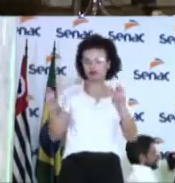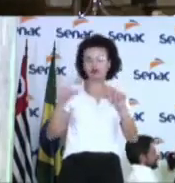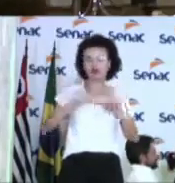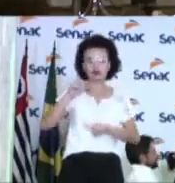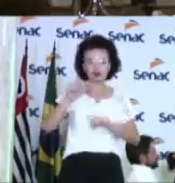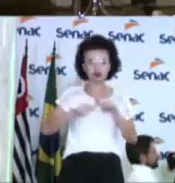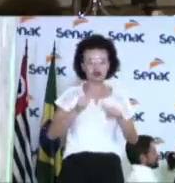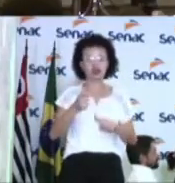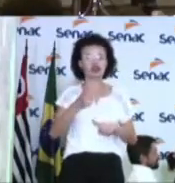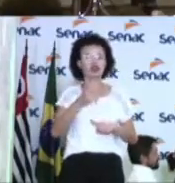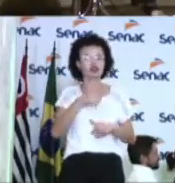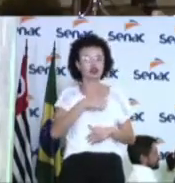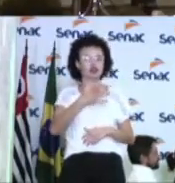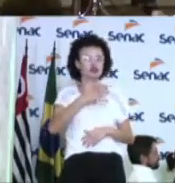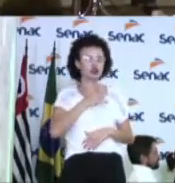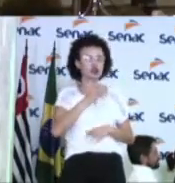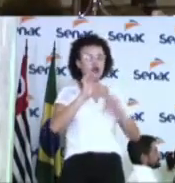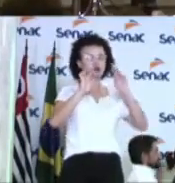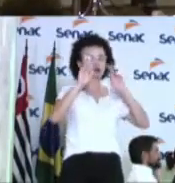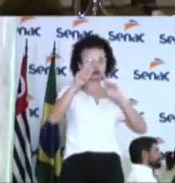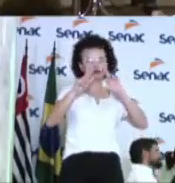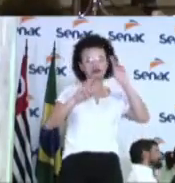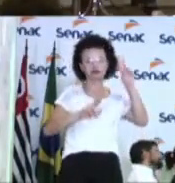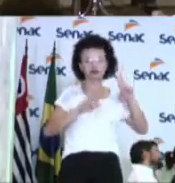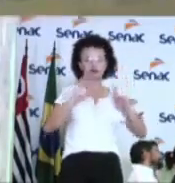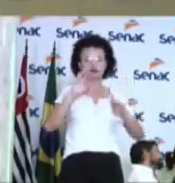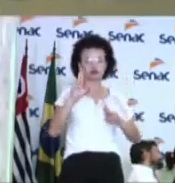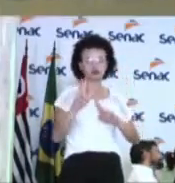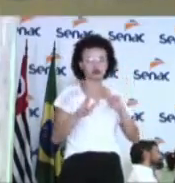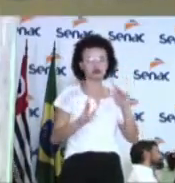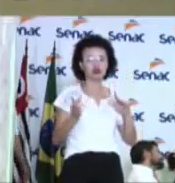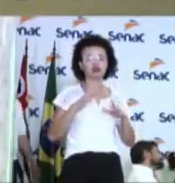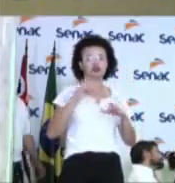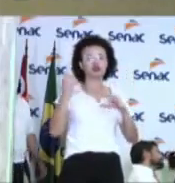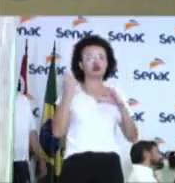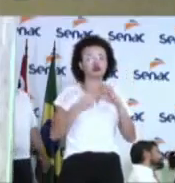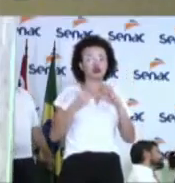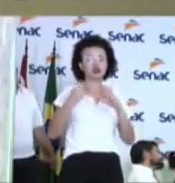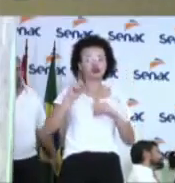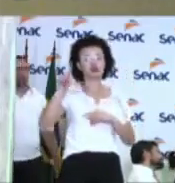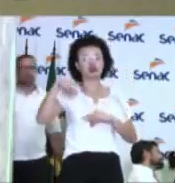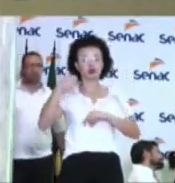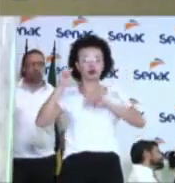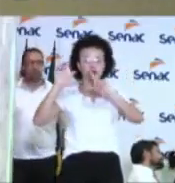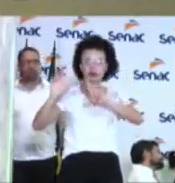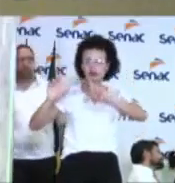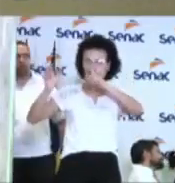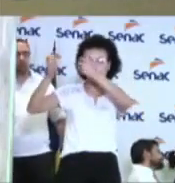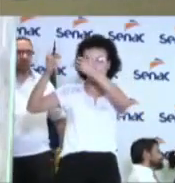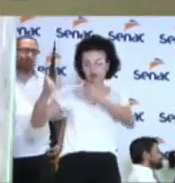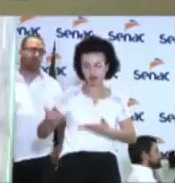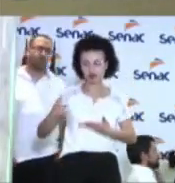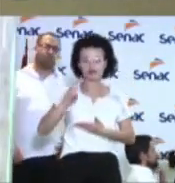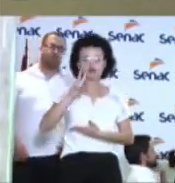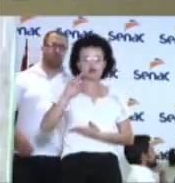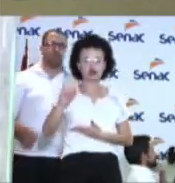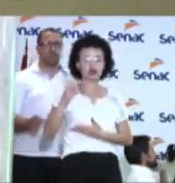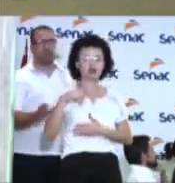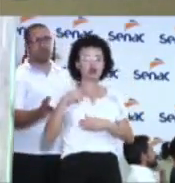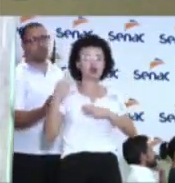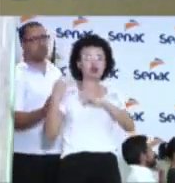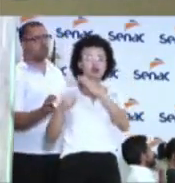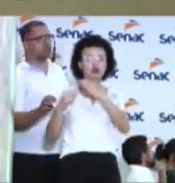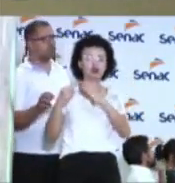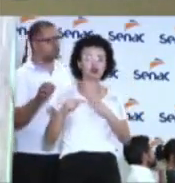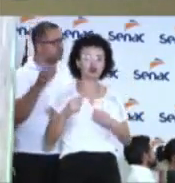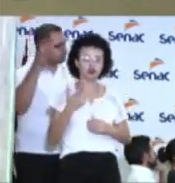existem formas diferentes que já acontecem, onde o cliente, a gente vai falar no próximo painel, inclusive, onde o cliente ele instaura um